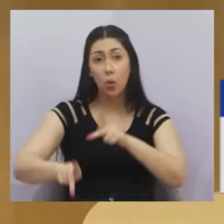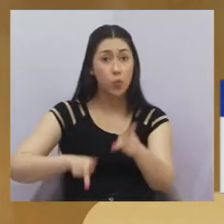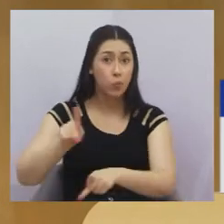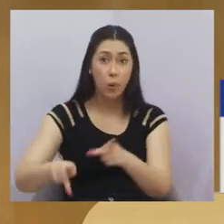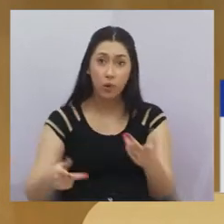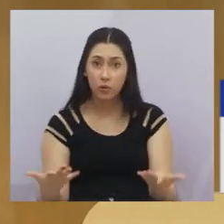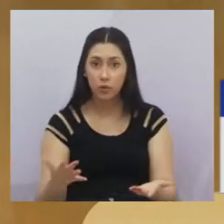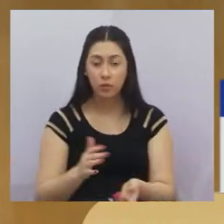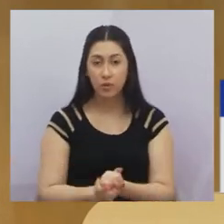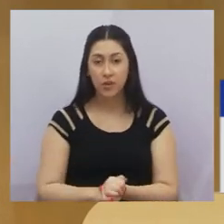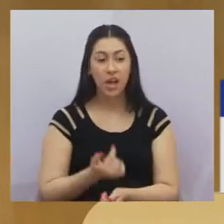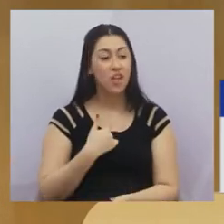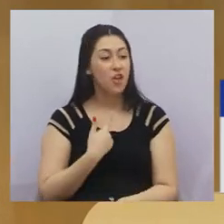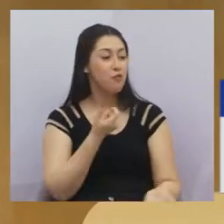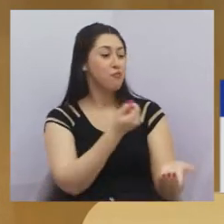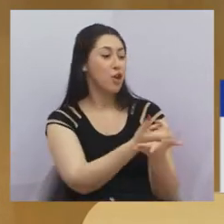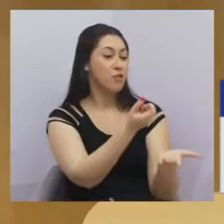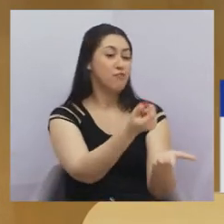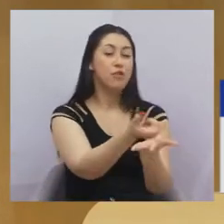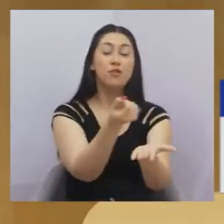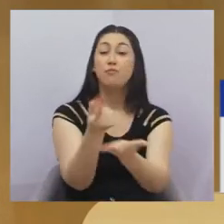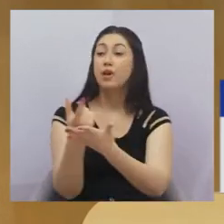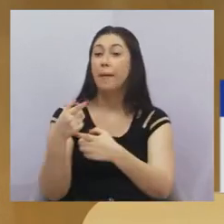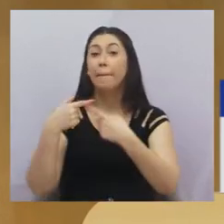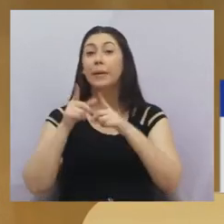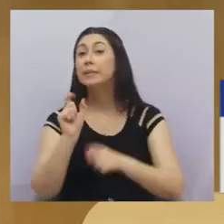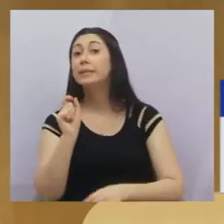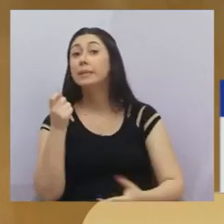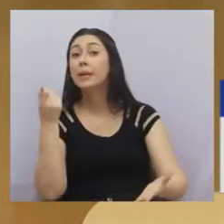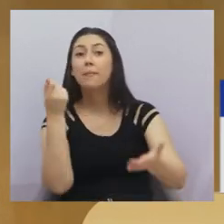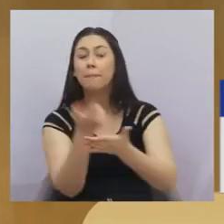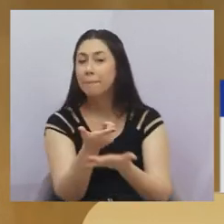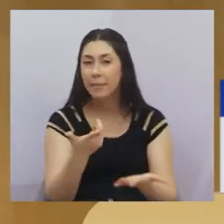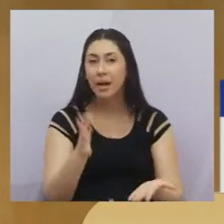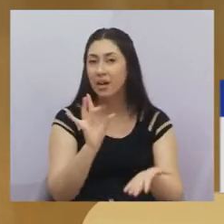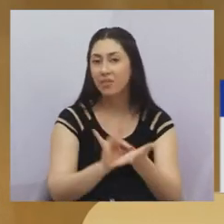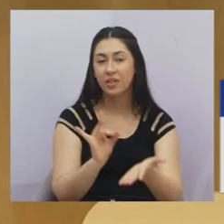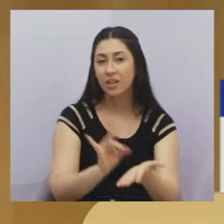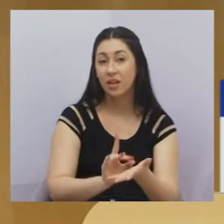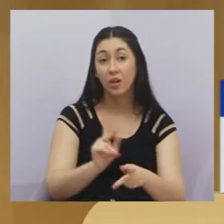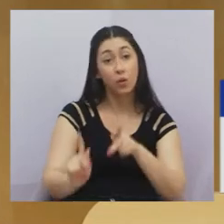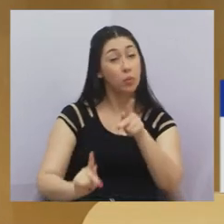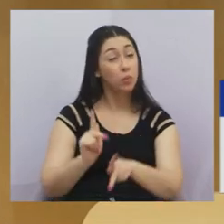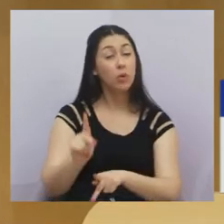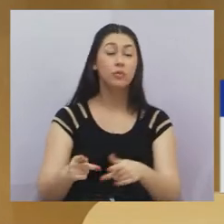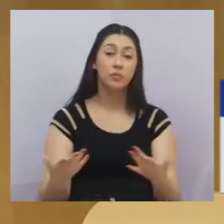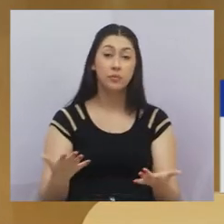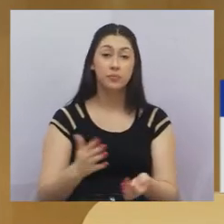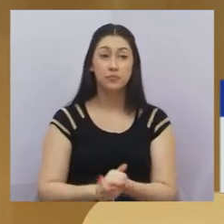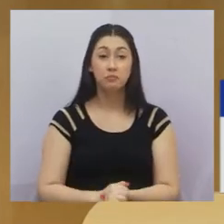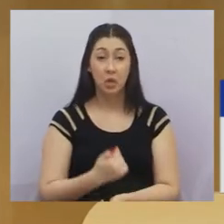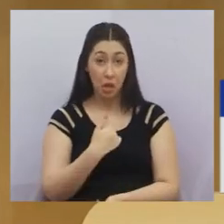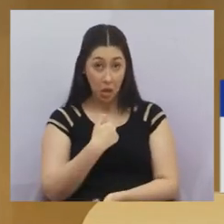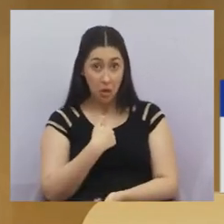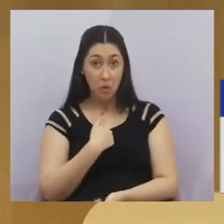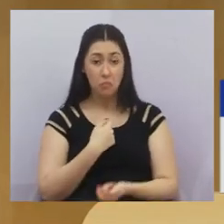despesa com dinheiro de quem realmente produz nessa cidade. Eu, como